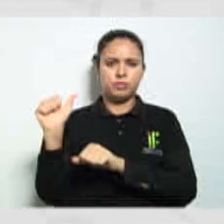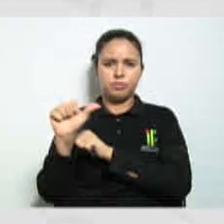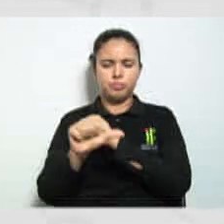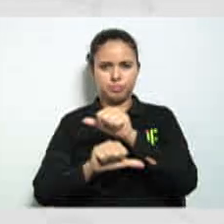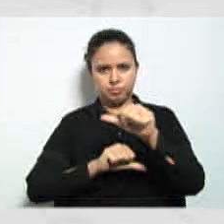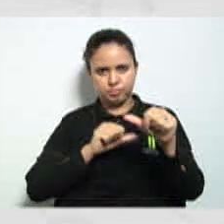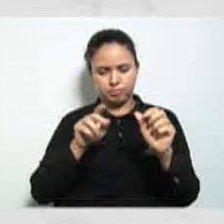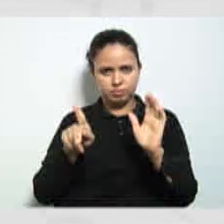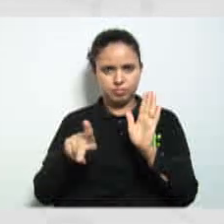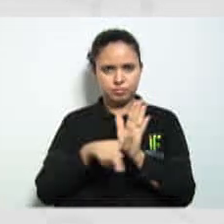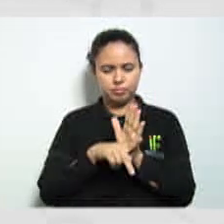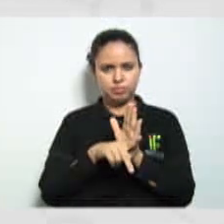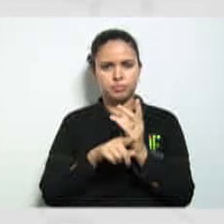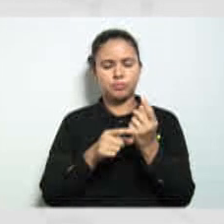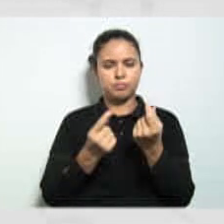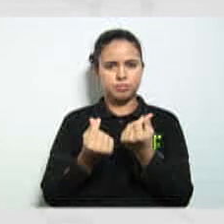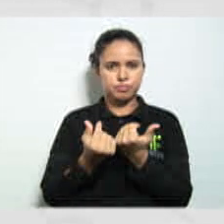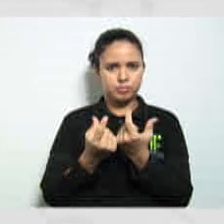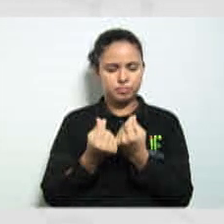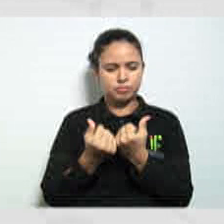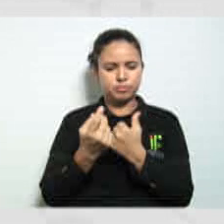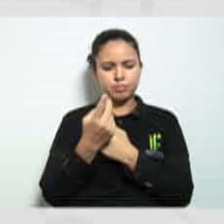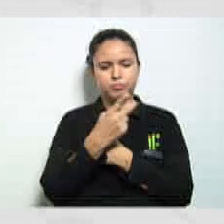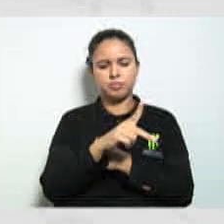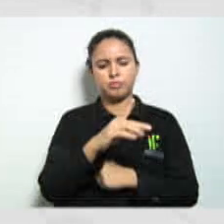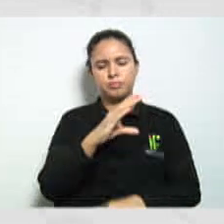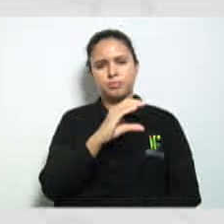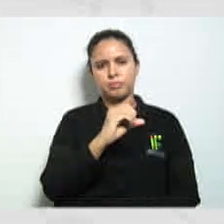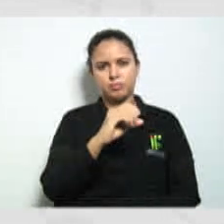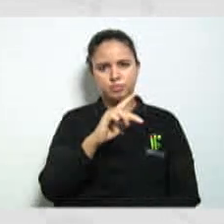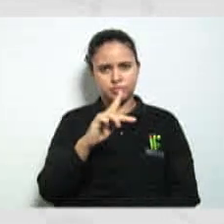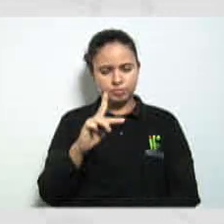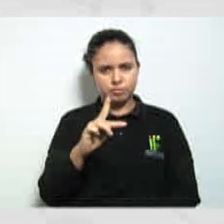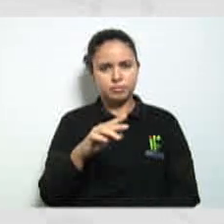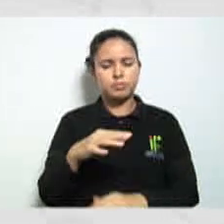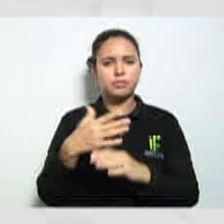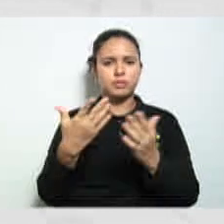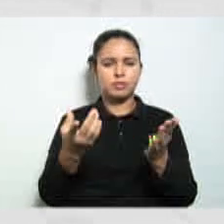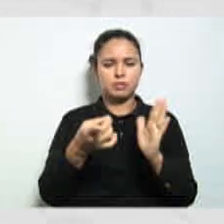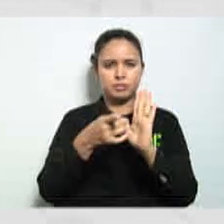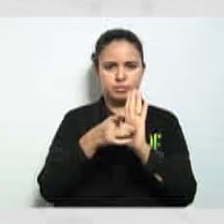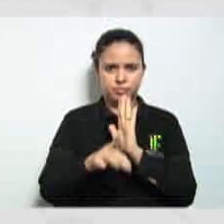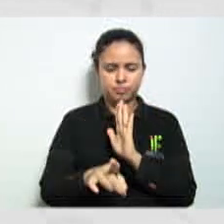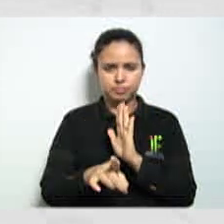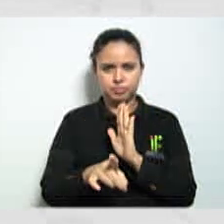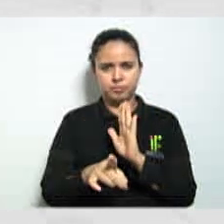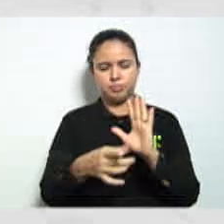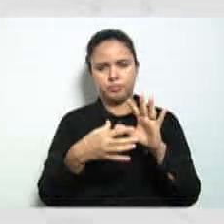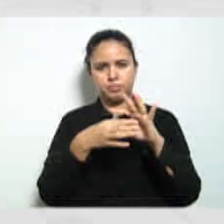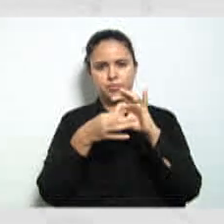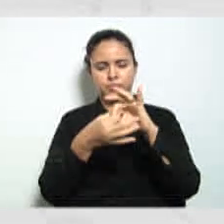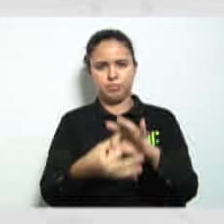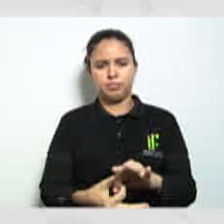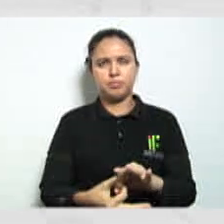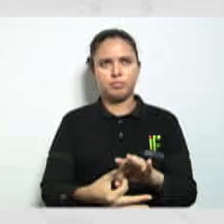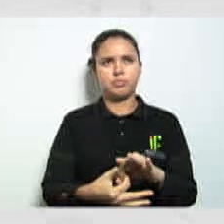o patrimônio da cooperativa. Então, débito, vamos ter relação aqui.